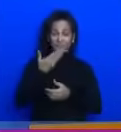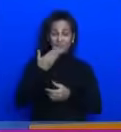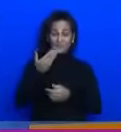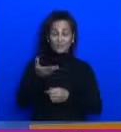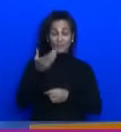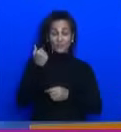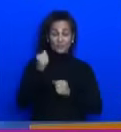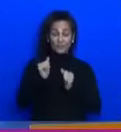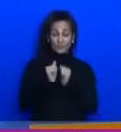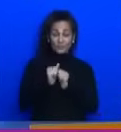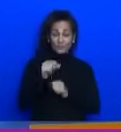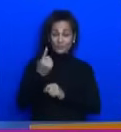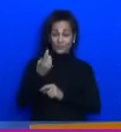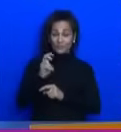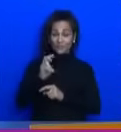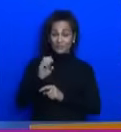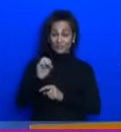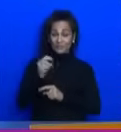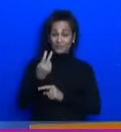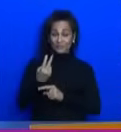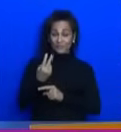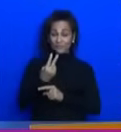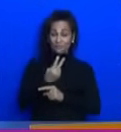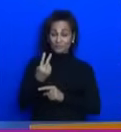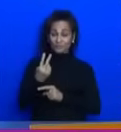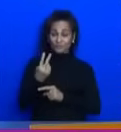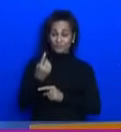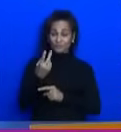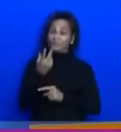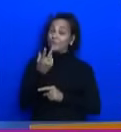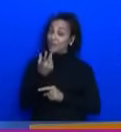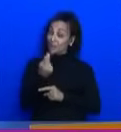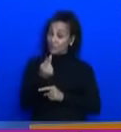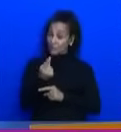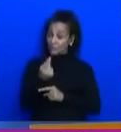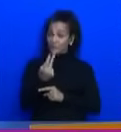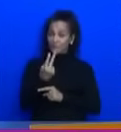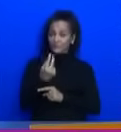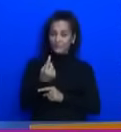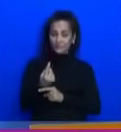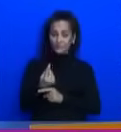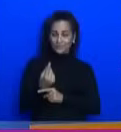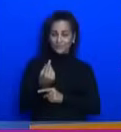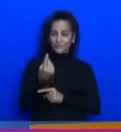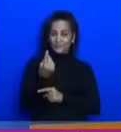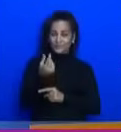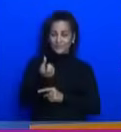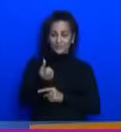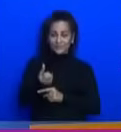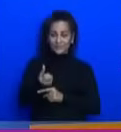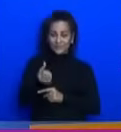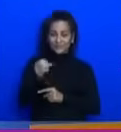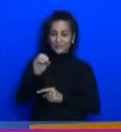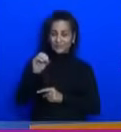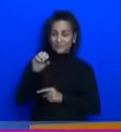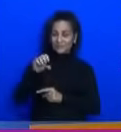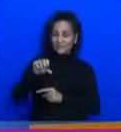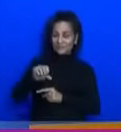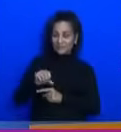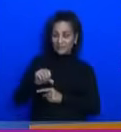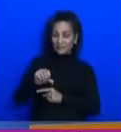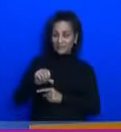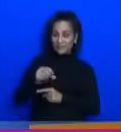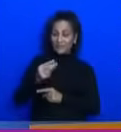Confira comigo. 15, 02, 22, 12, 21,